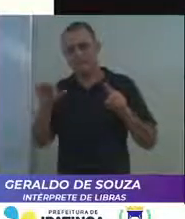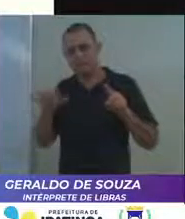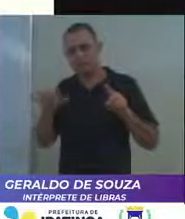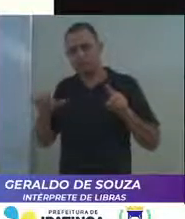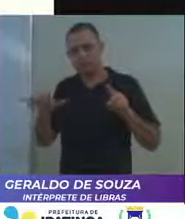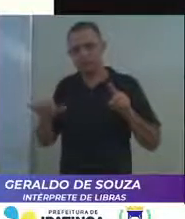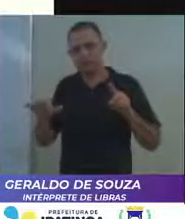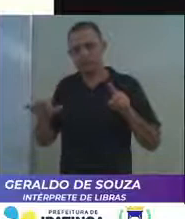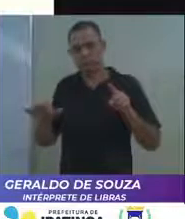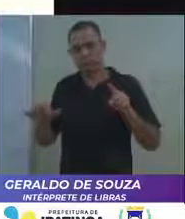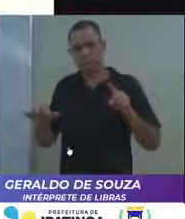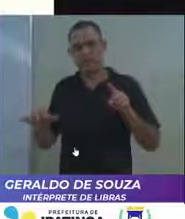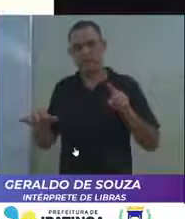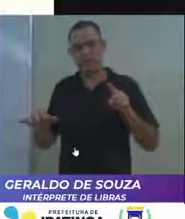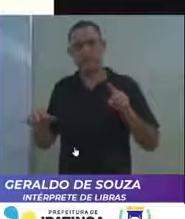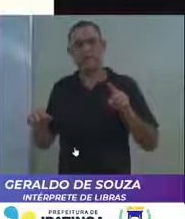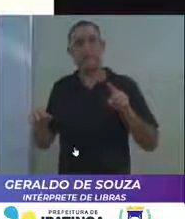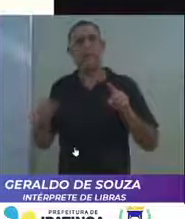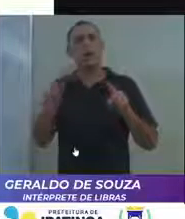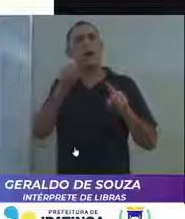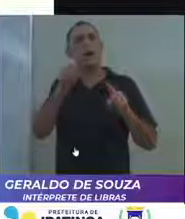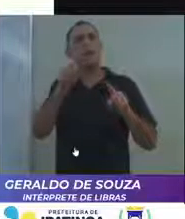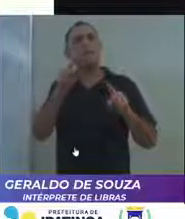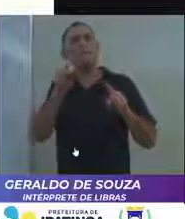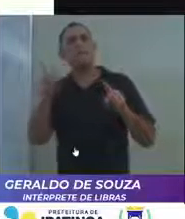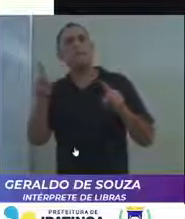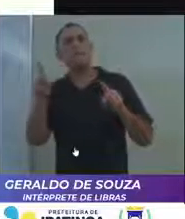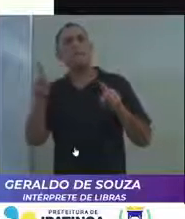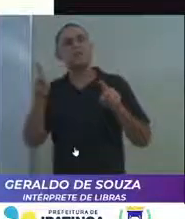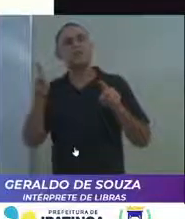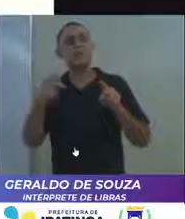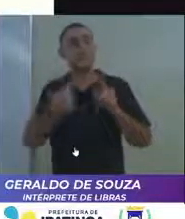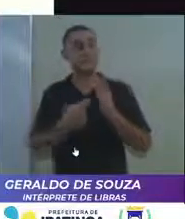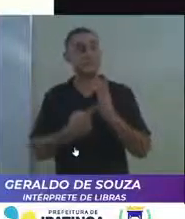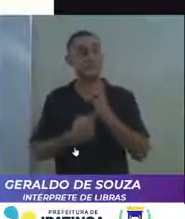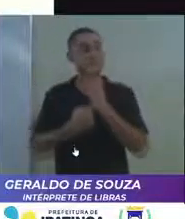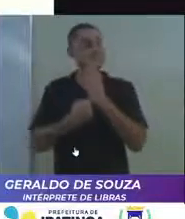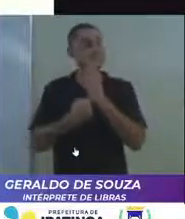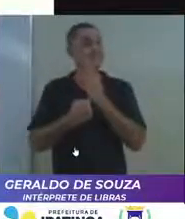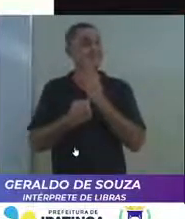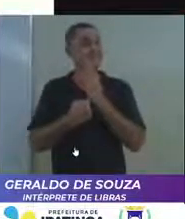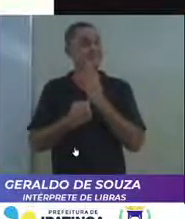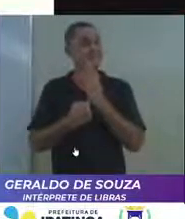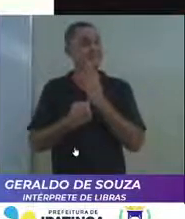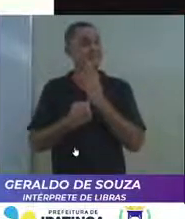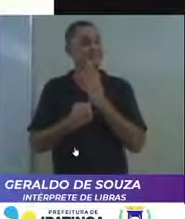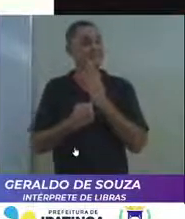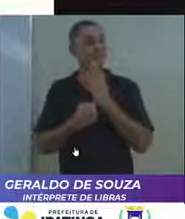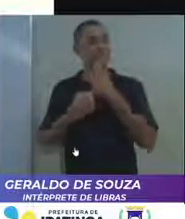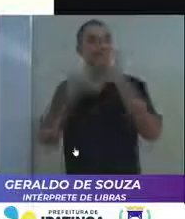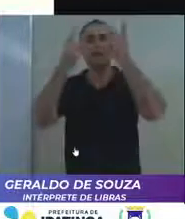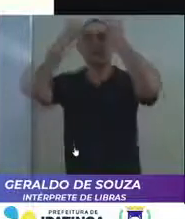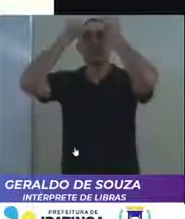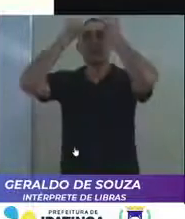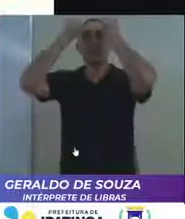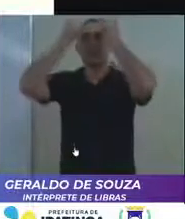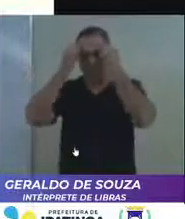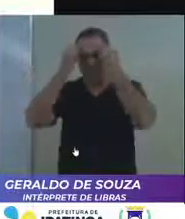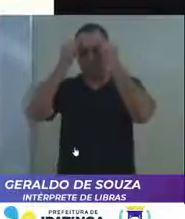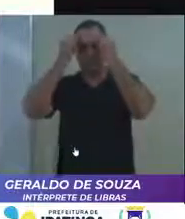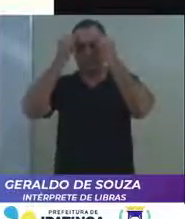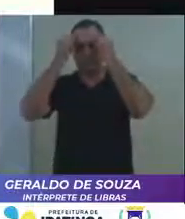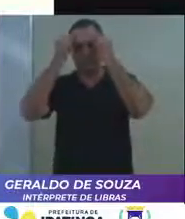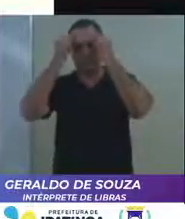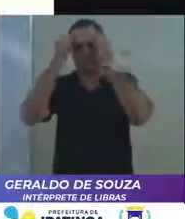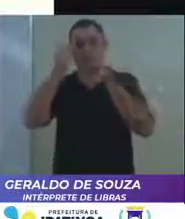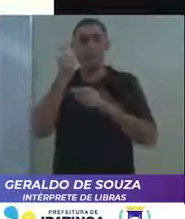hidratar mais. Então, assim, ele passa um relatório de como que sua voz está. Se vocês acessá-los, se vocês